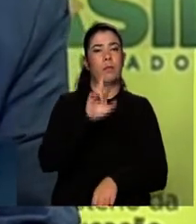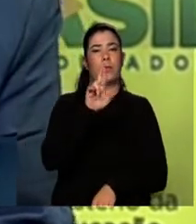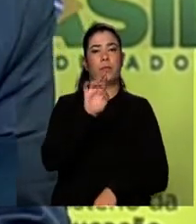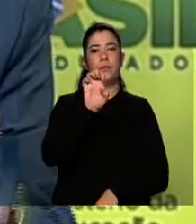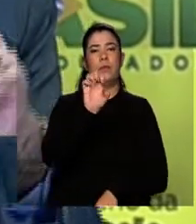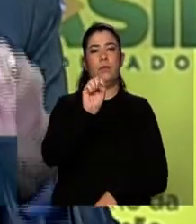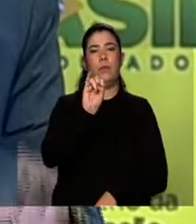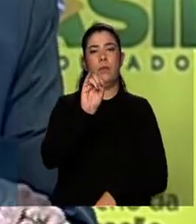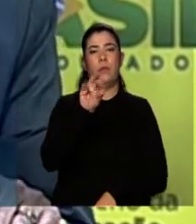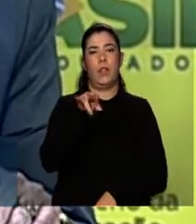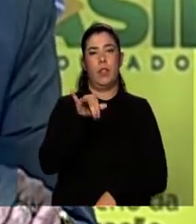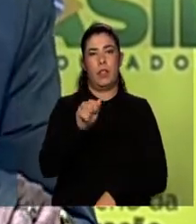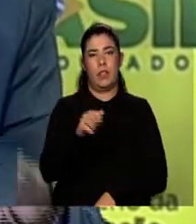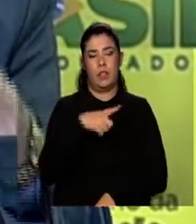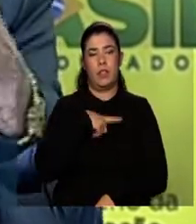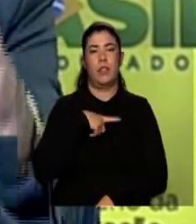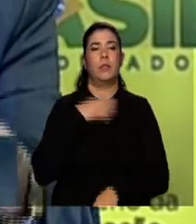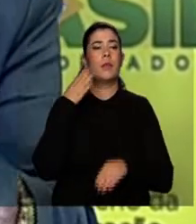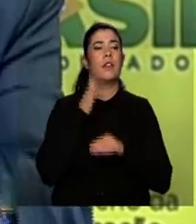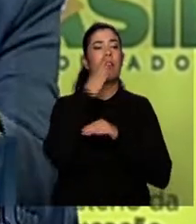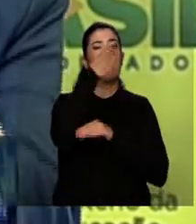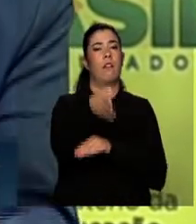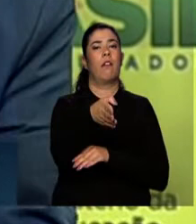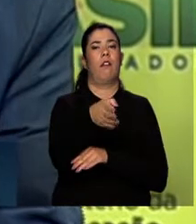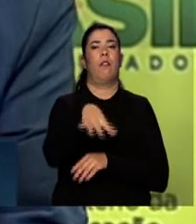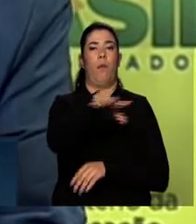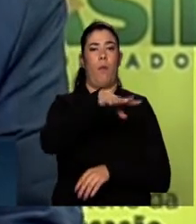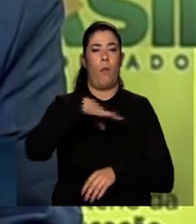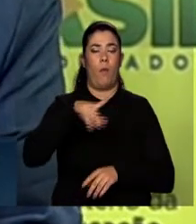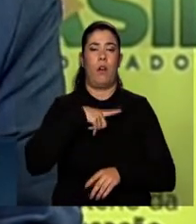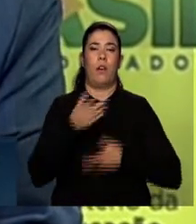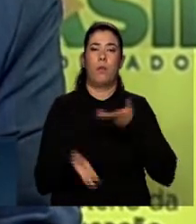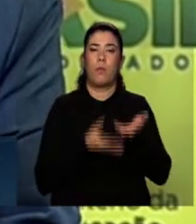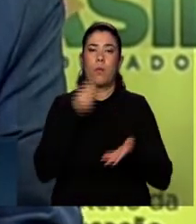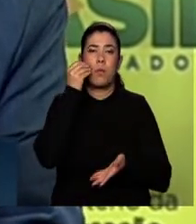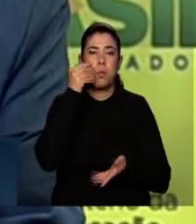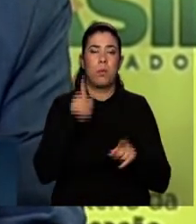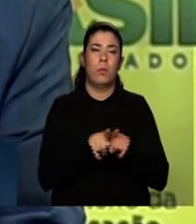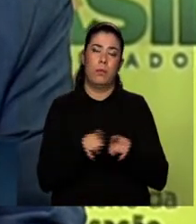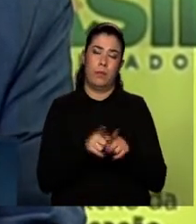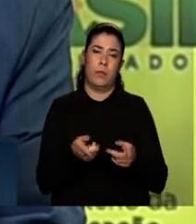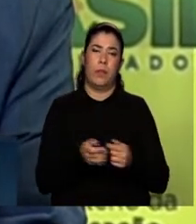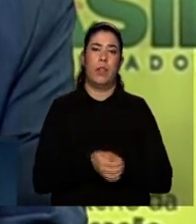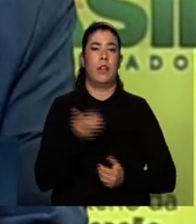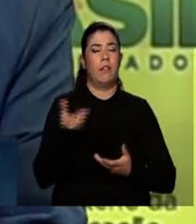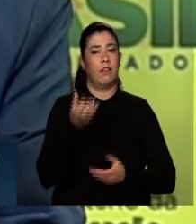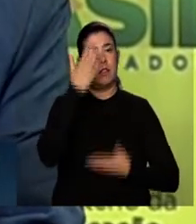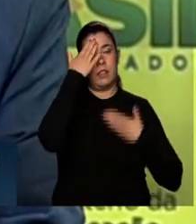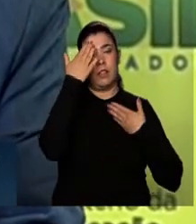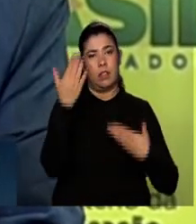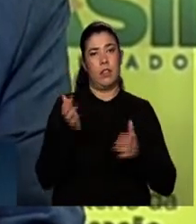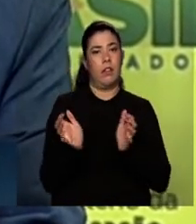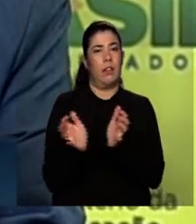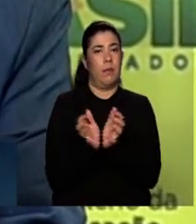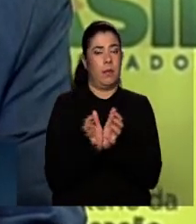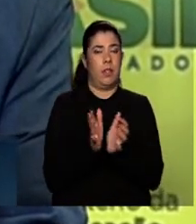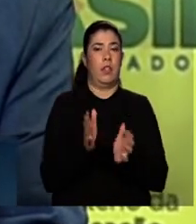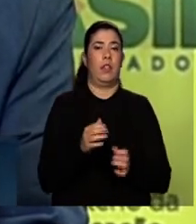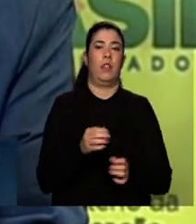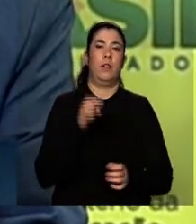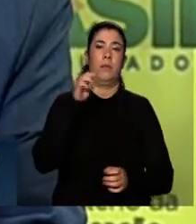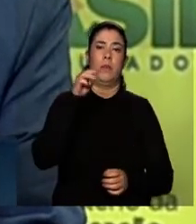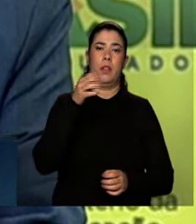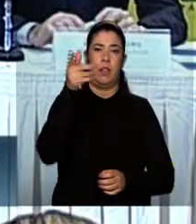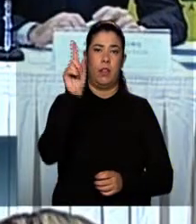desse padrão, com residência, para que ali nós possamos ter a fixação desse médico. Então, eu queria muito agradecer a nossa equipe, a